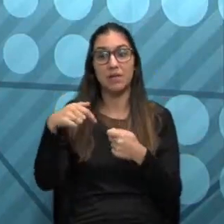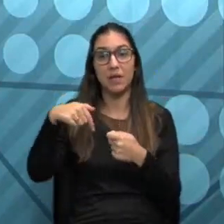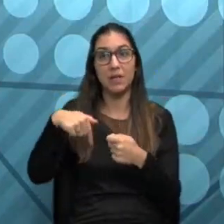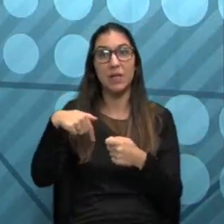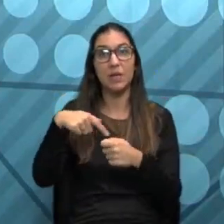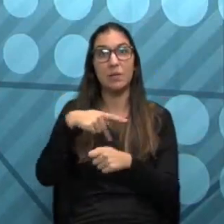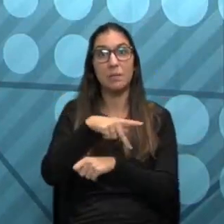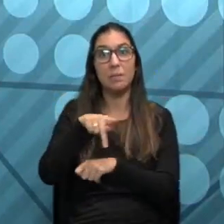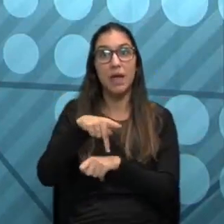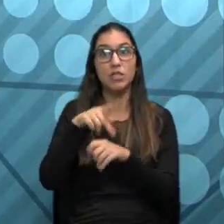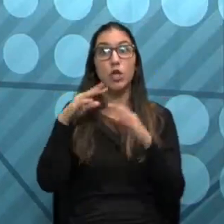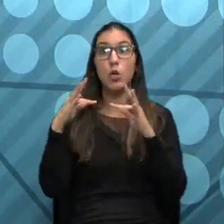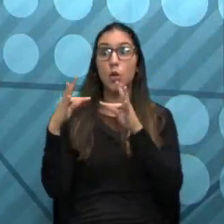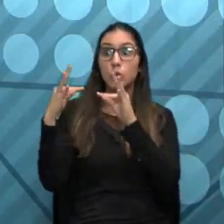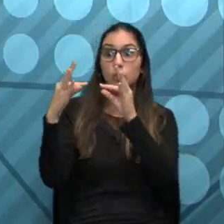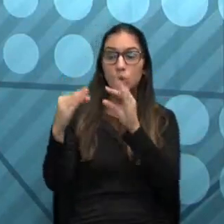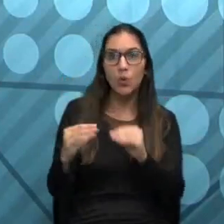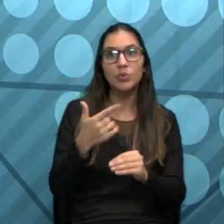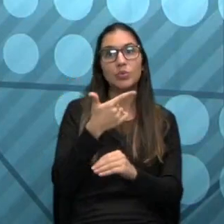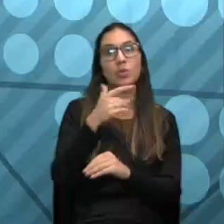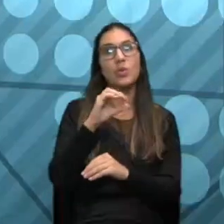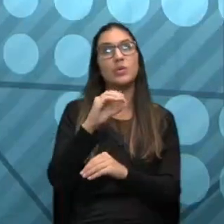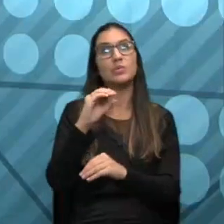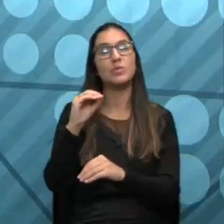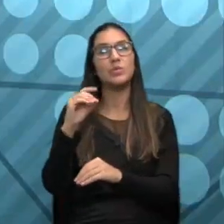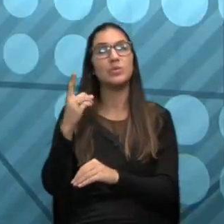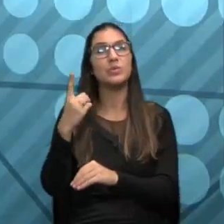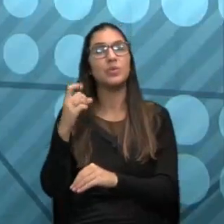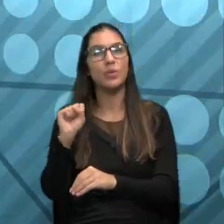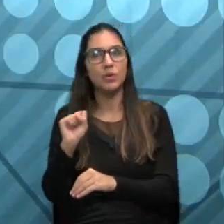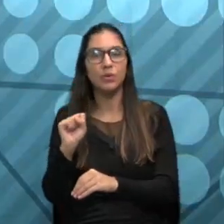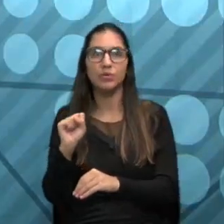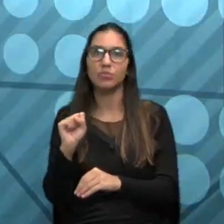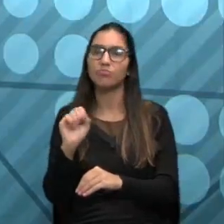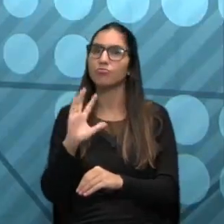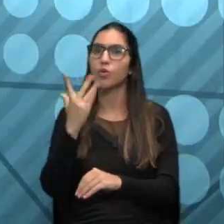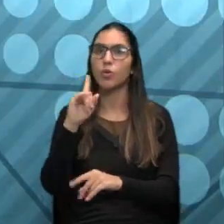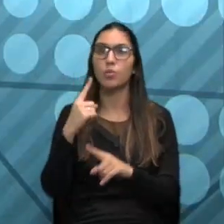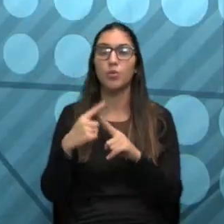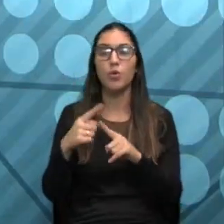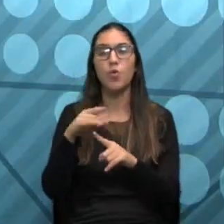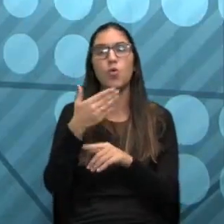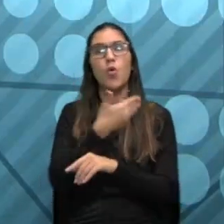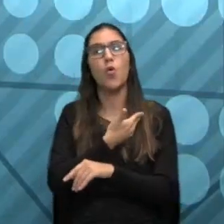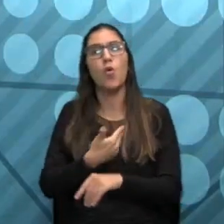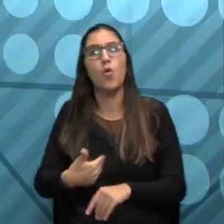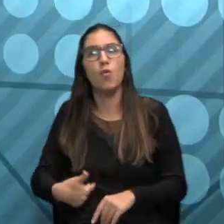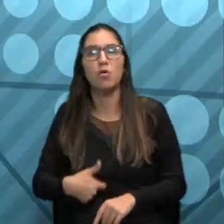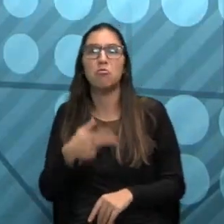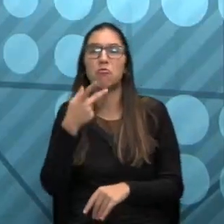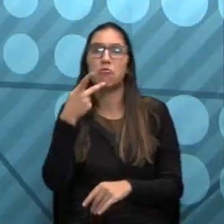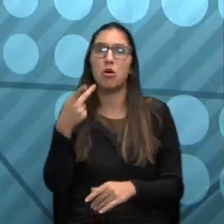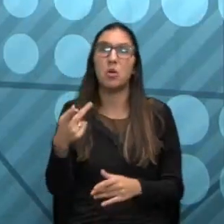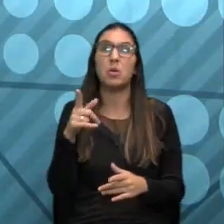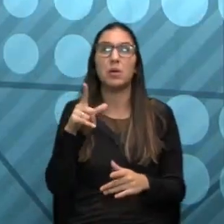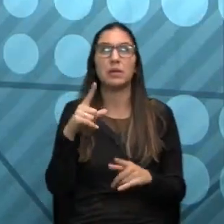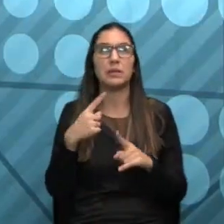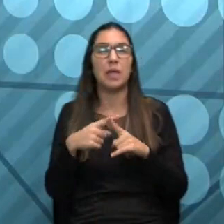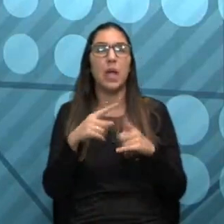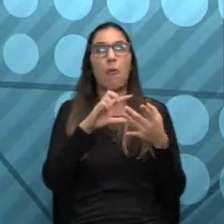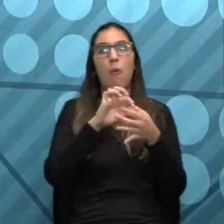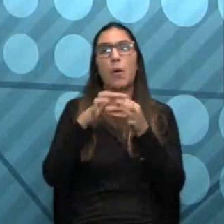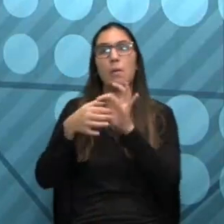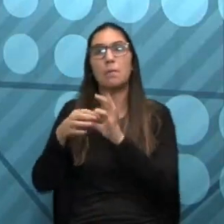em 2018. Mas por que isso não aconteceu? Porque o governo acabou falando que talvez o caso das